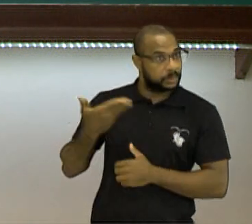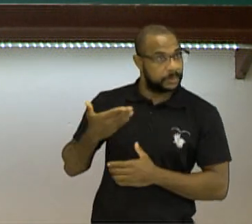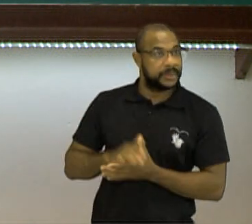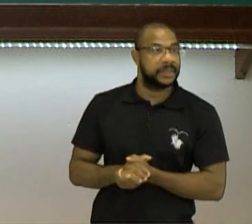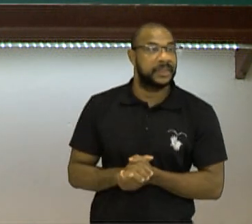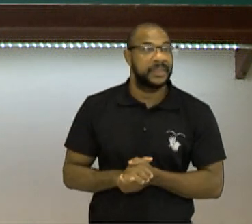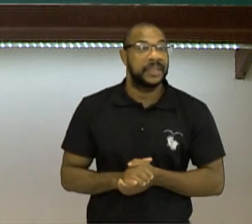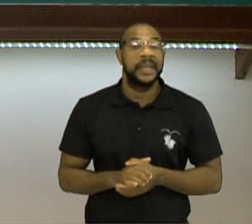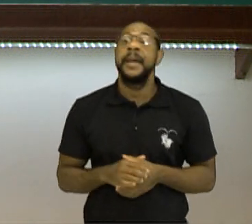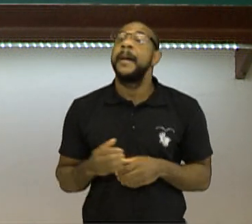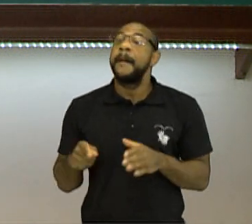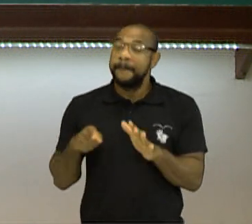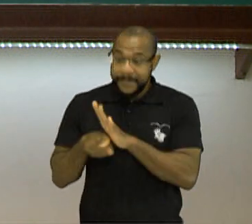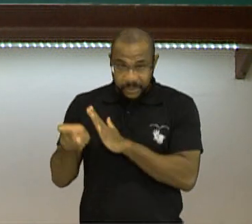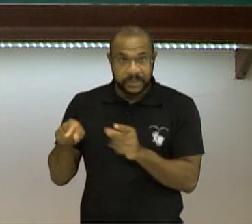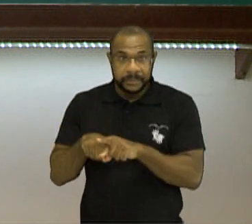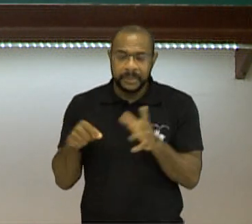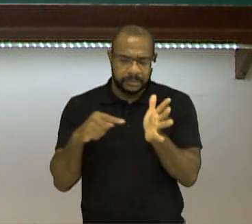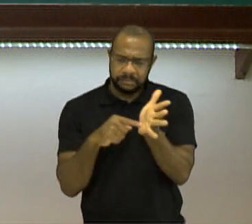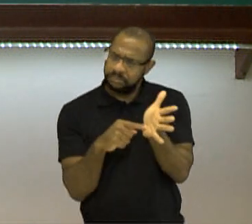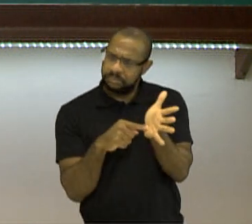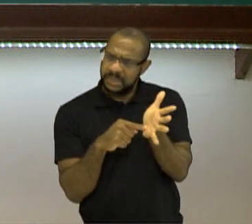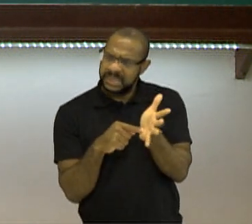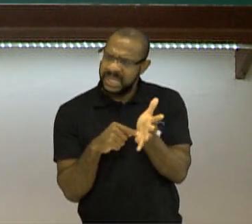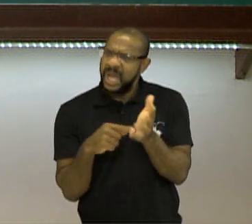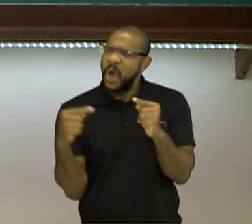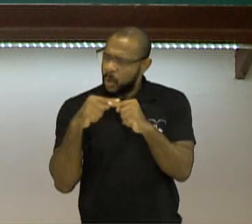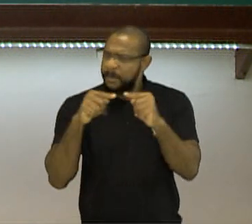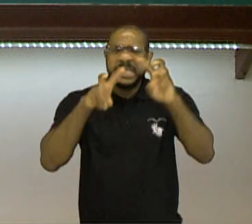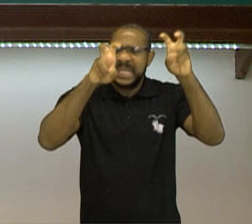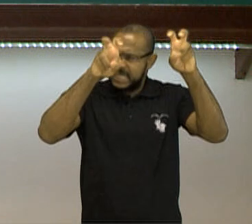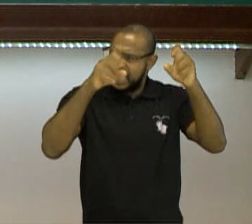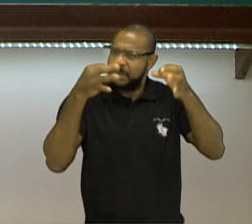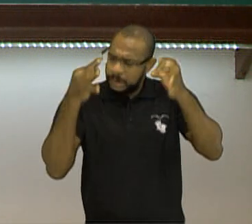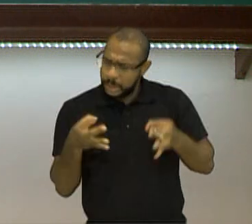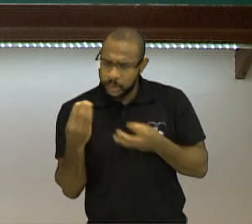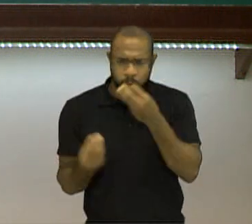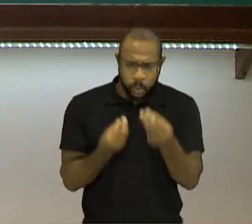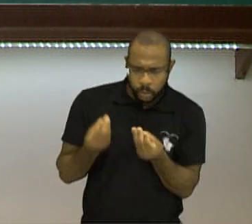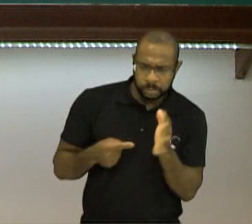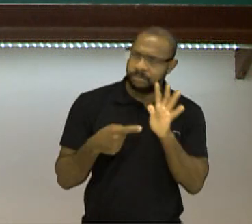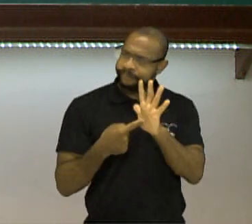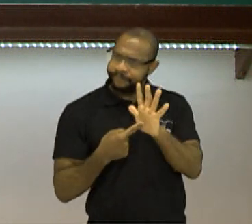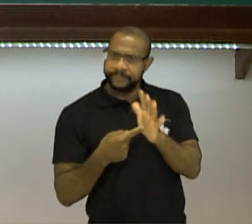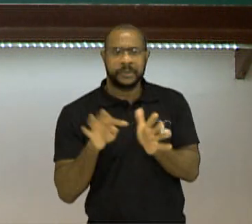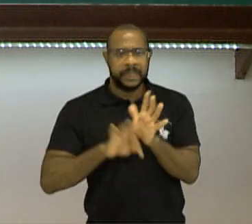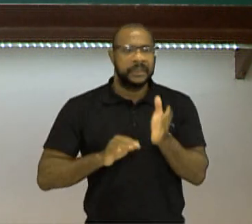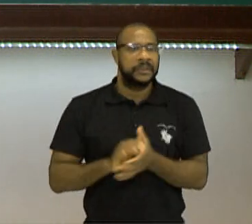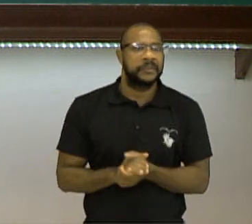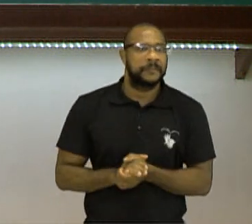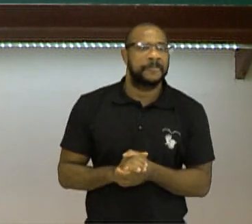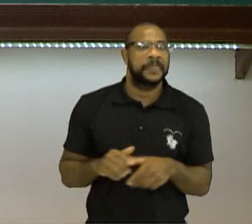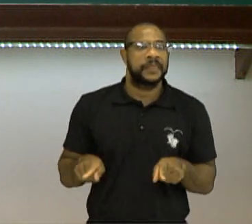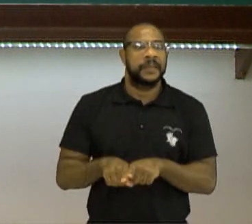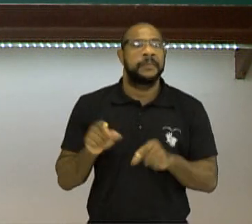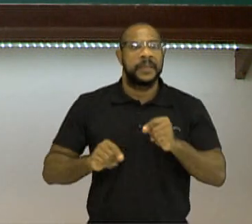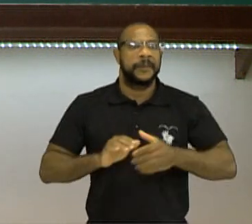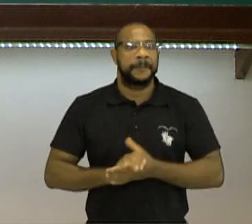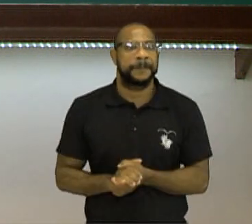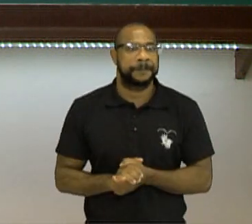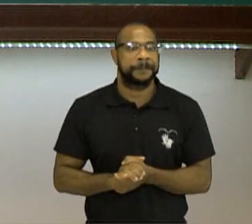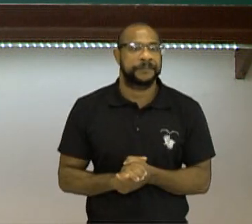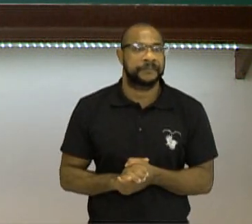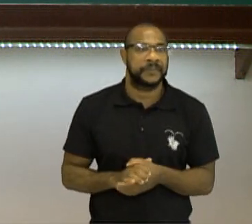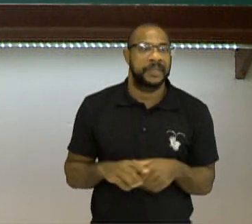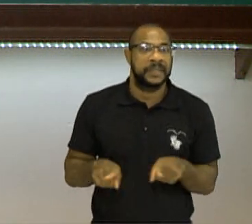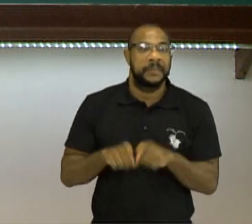ele está de acordo com o tema proposto para a sua produção de texto, tá? Introduz o tema contextualizando